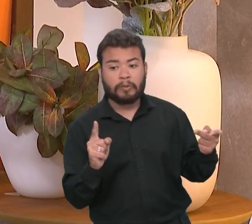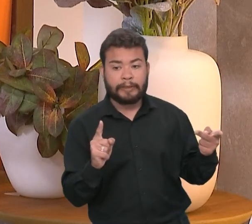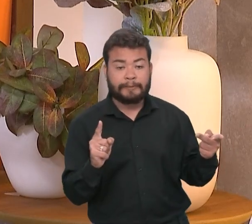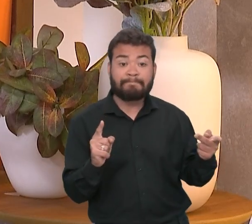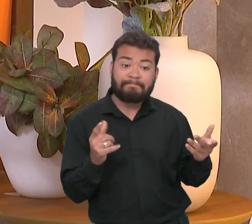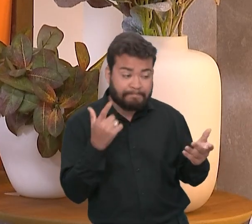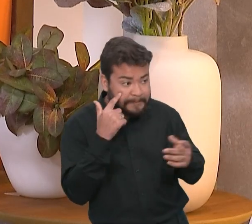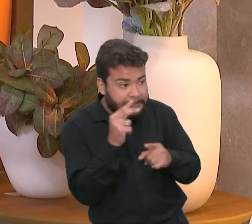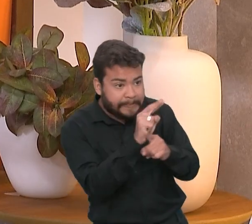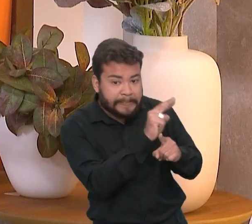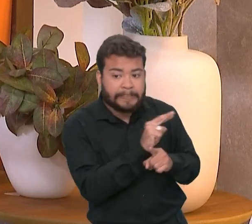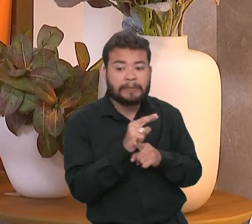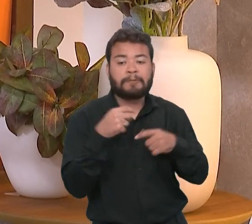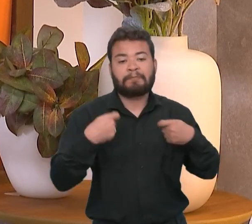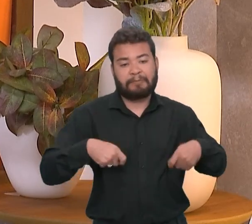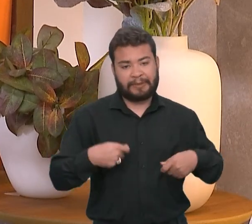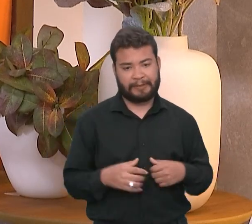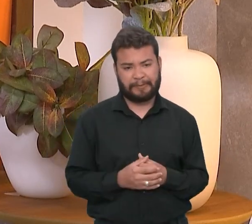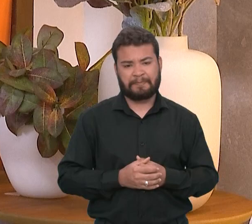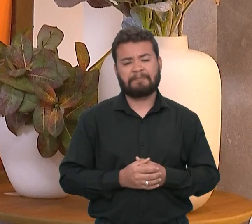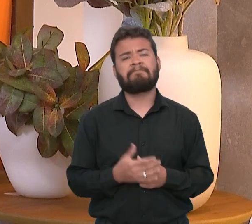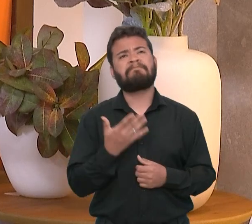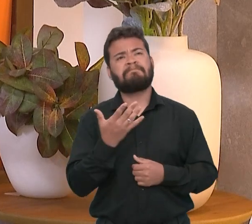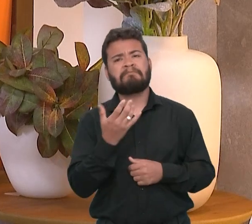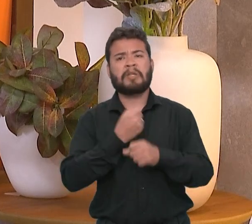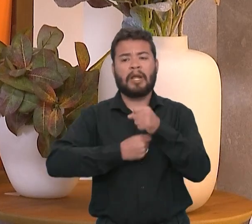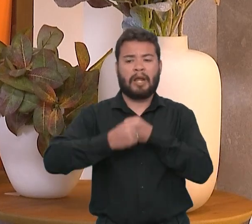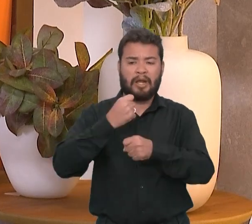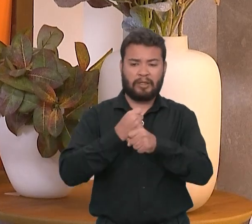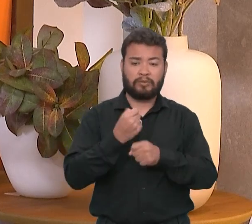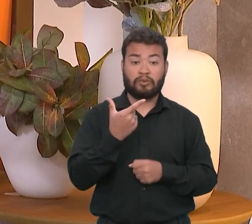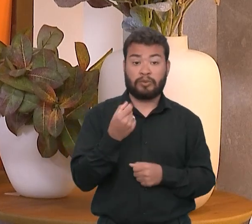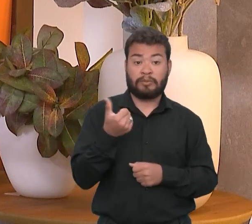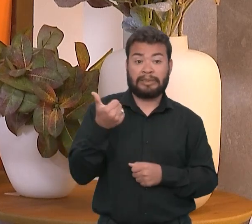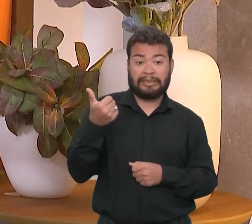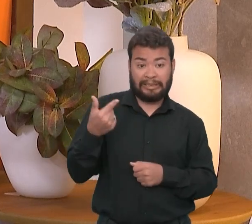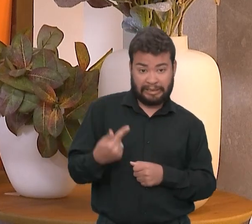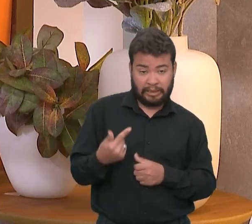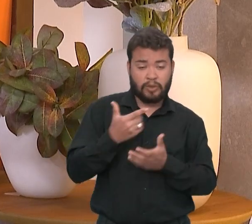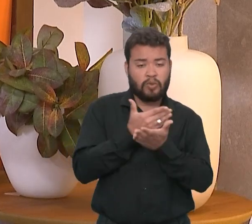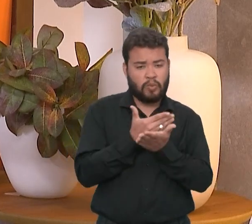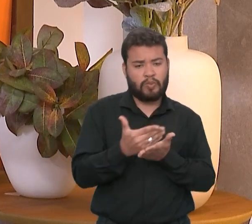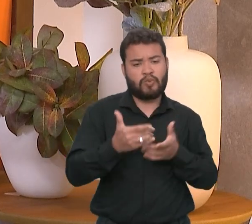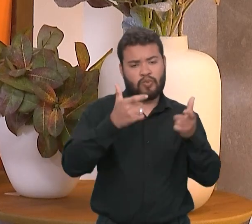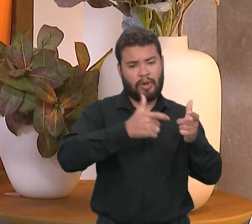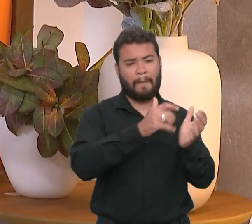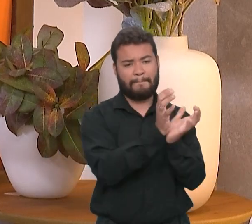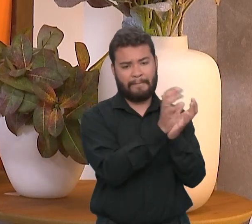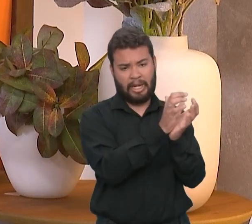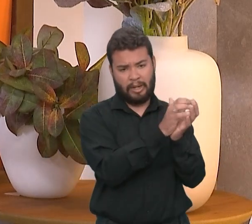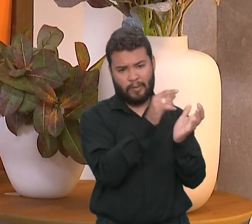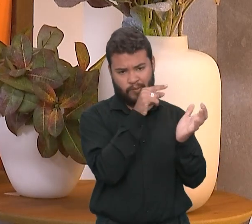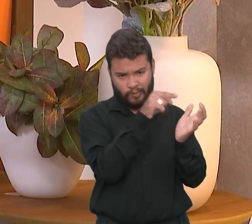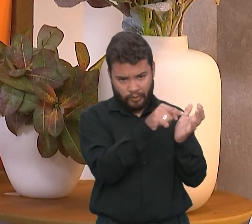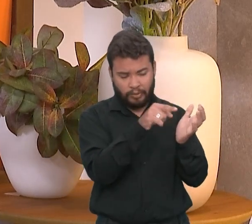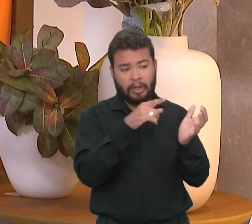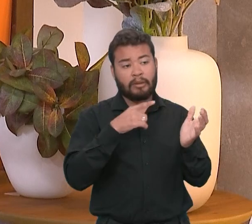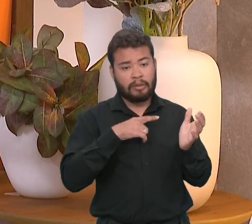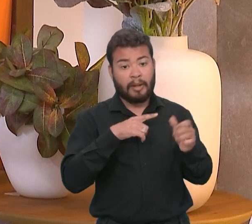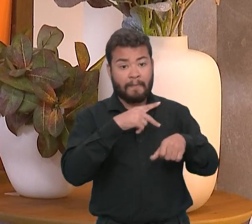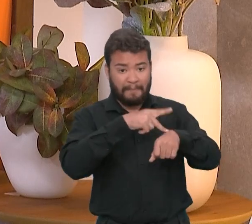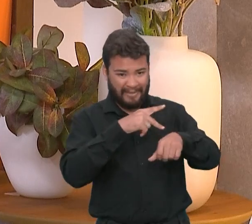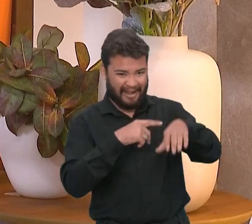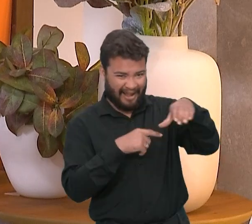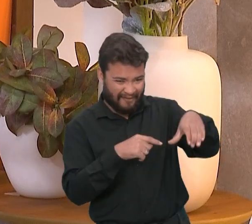aí, desde 2000, se eu não me engano, 2017, nós começamos lá em Pernambuco, e aí nós estamos acessando essas cavernas para